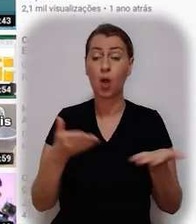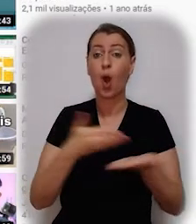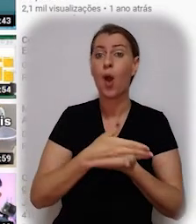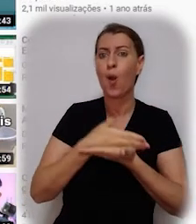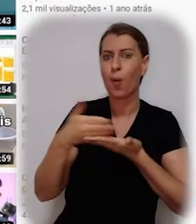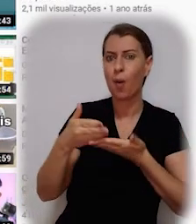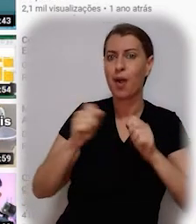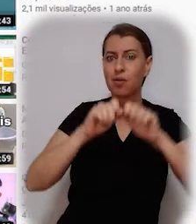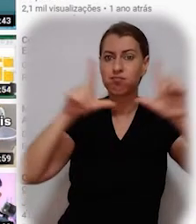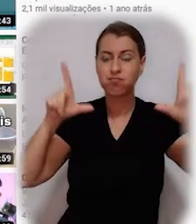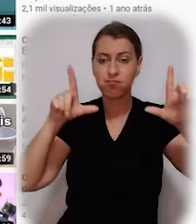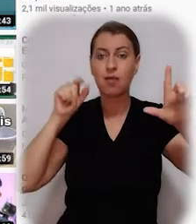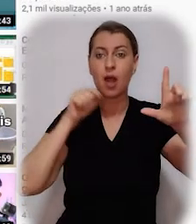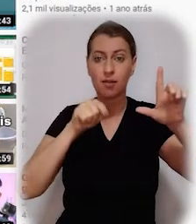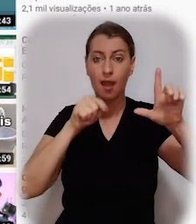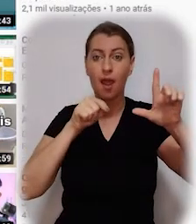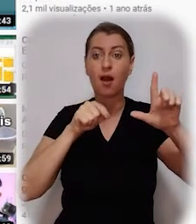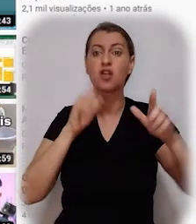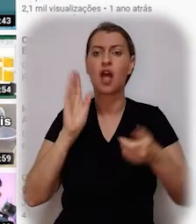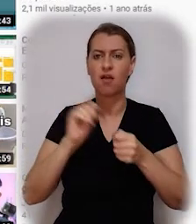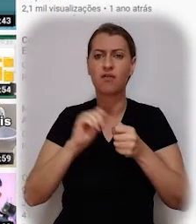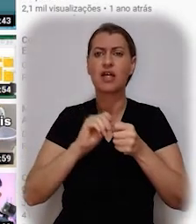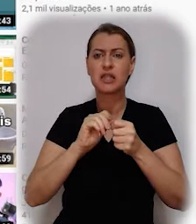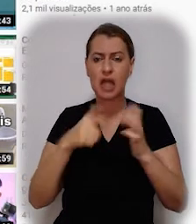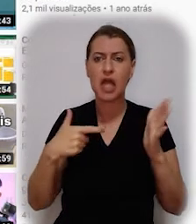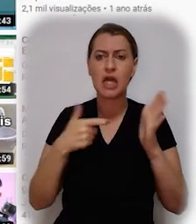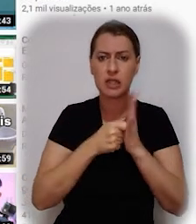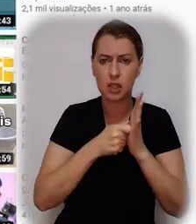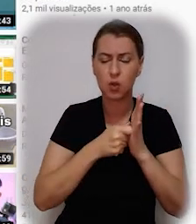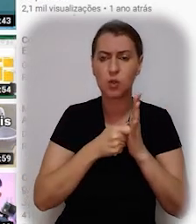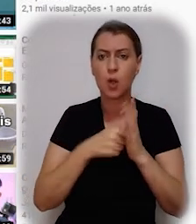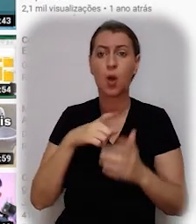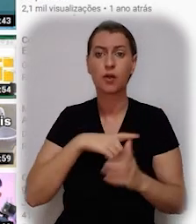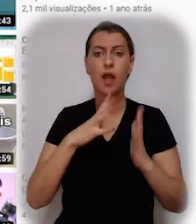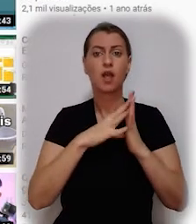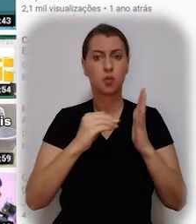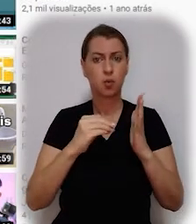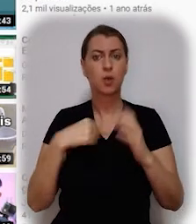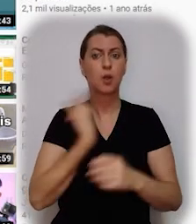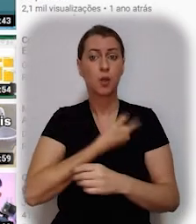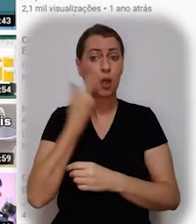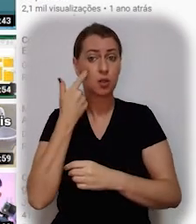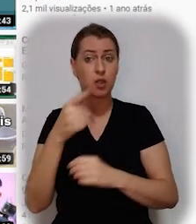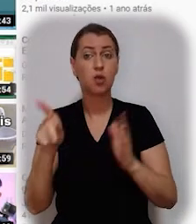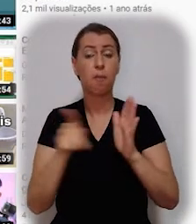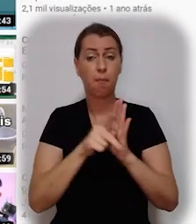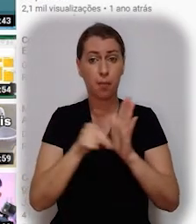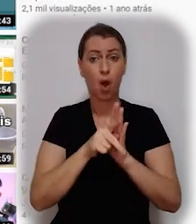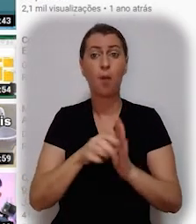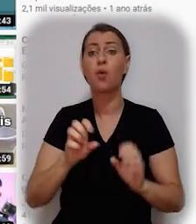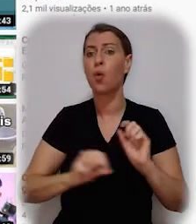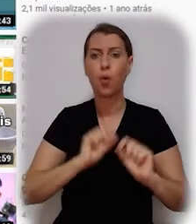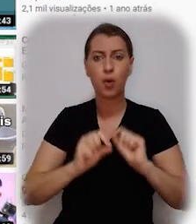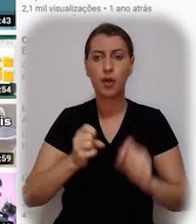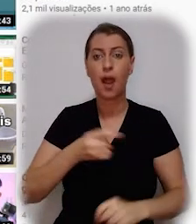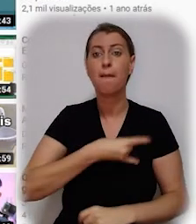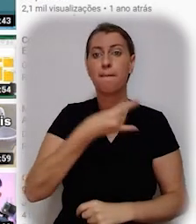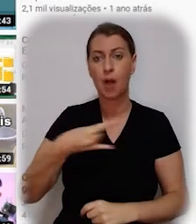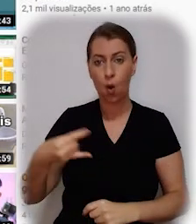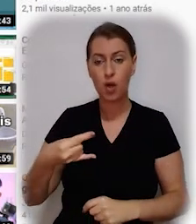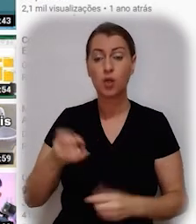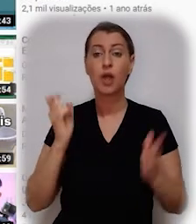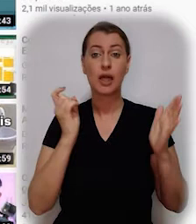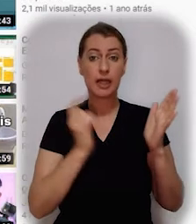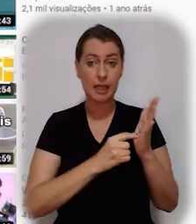fazer a instalação padrão, seguindo esses modelos que nós costumamos ver para o Windows, ok? Você clica aqui e